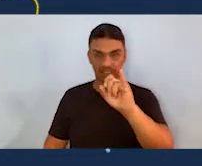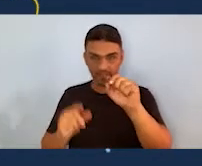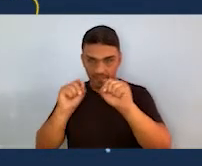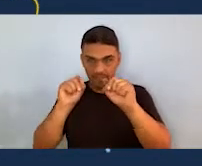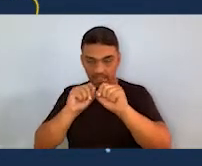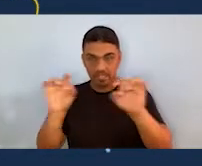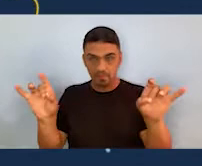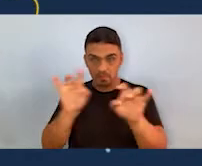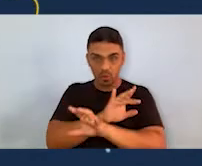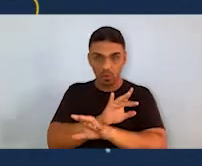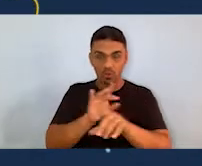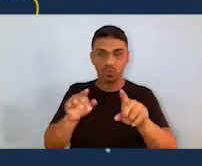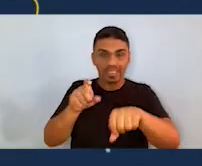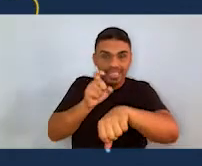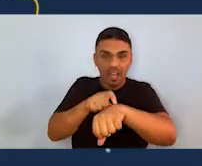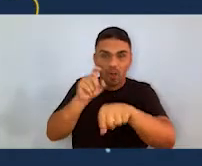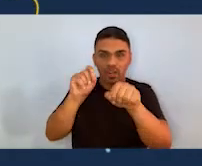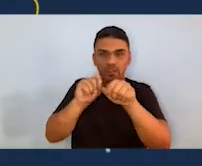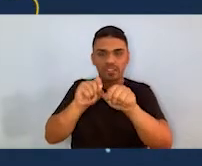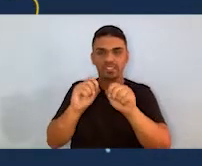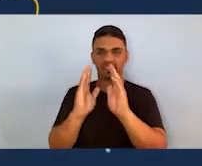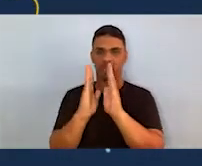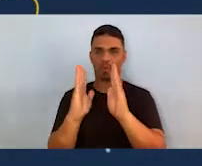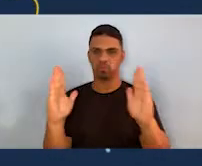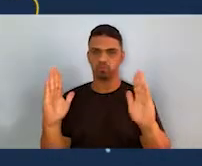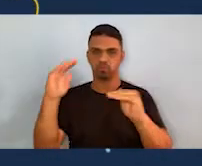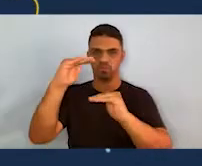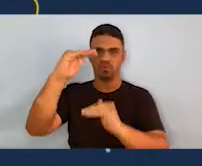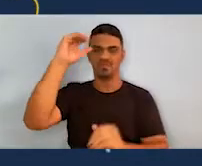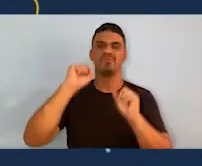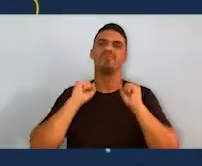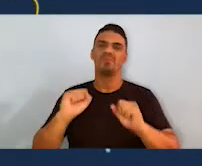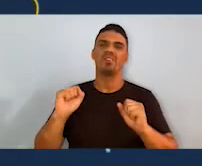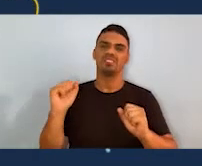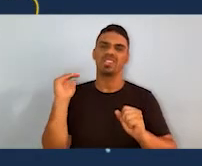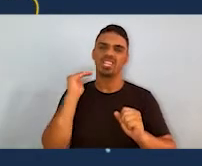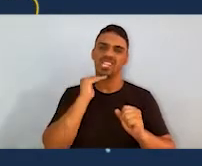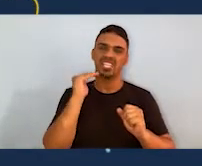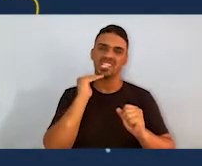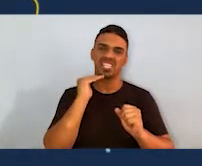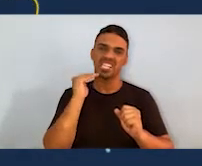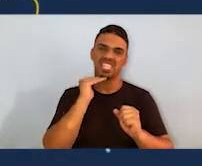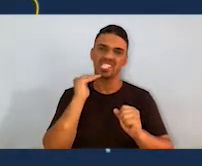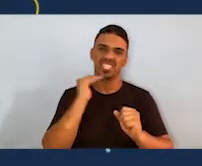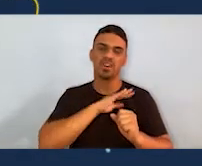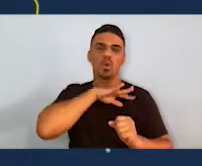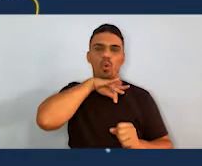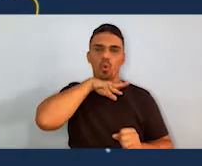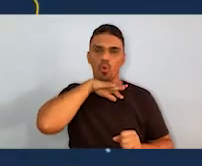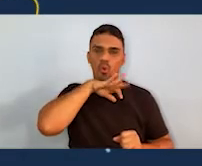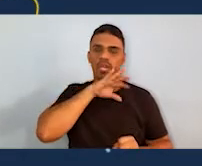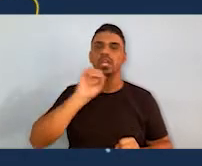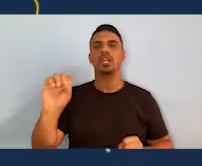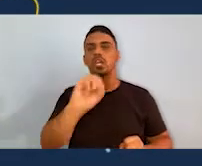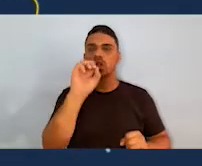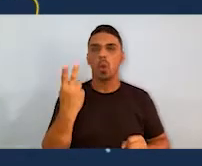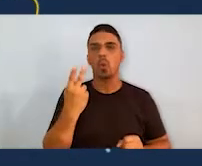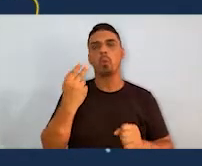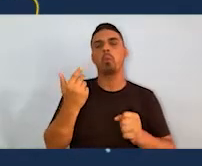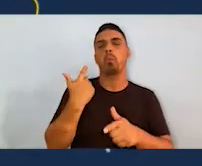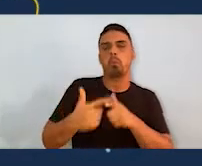chances de que vai dar ruim, ou vai ficar mais pixelado, ou vai bugar o tamanho dos pixels, dependendo do tamanho que você for